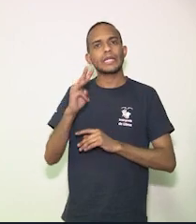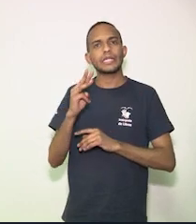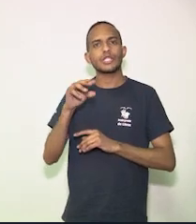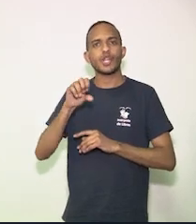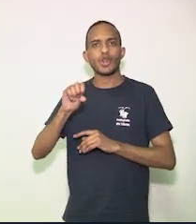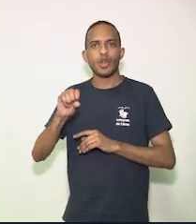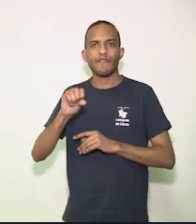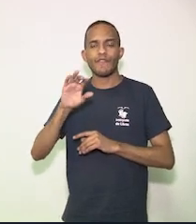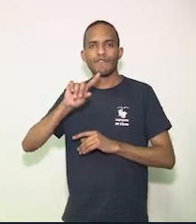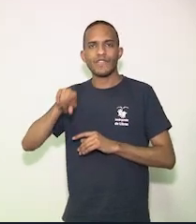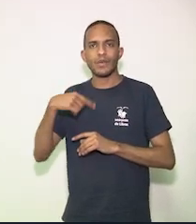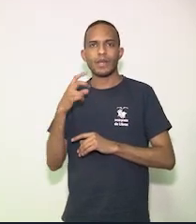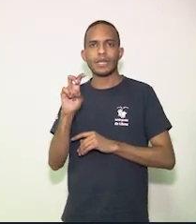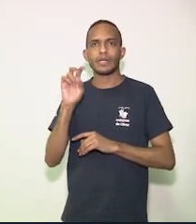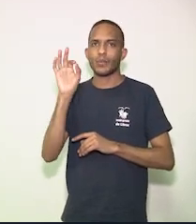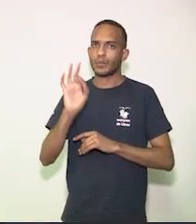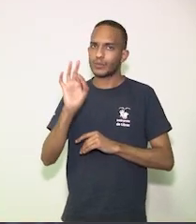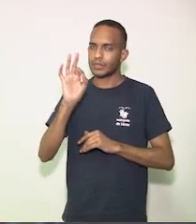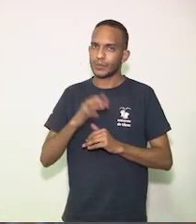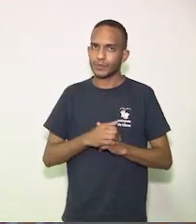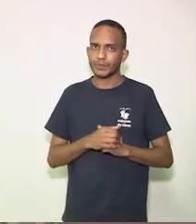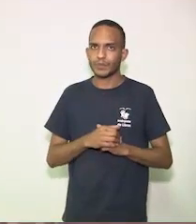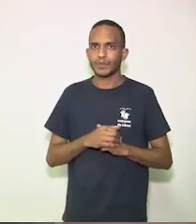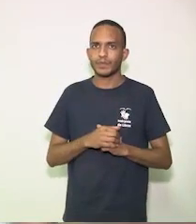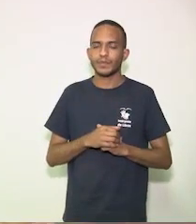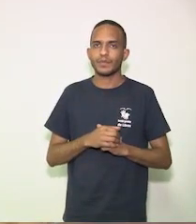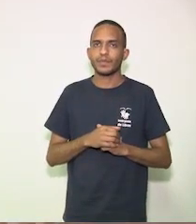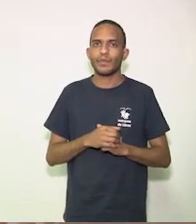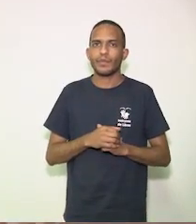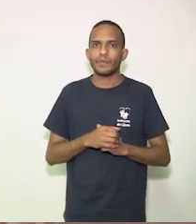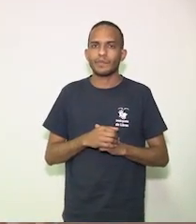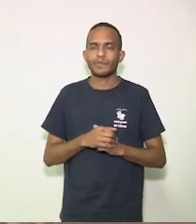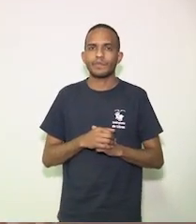3% e 9,5%.